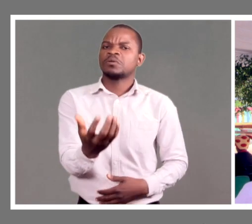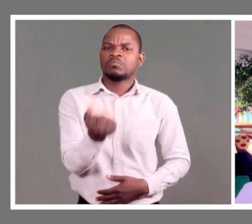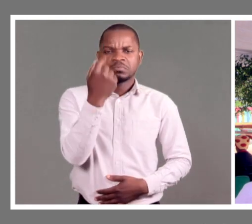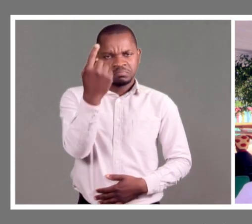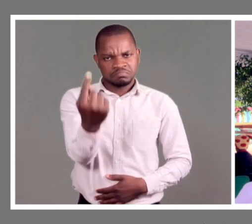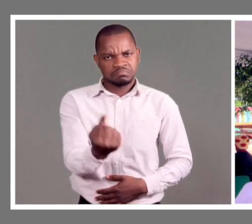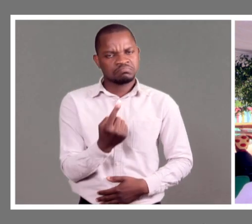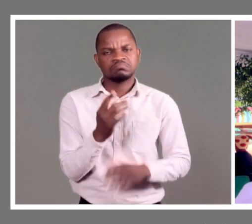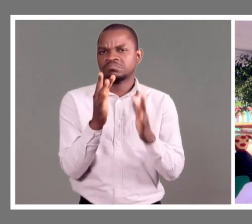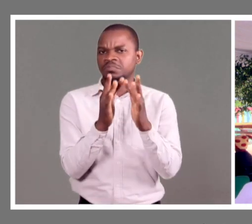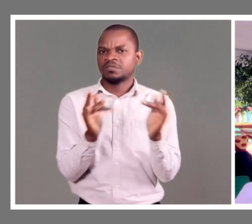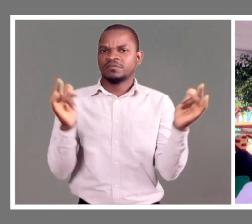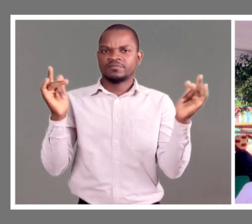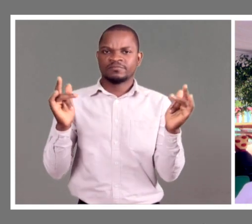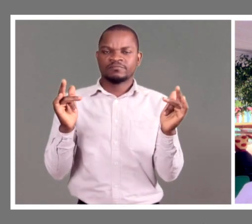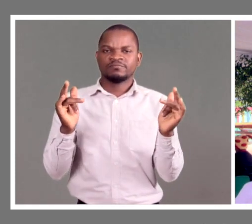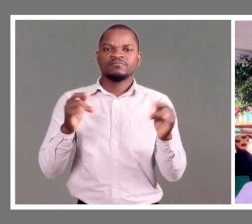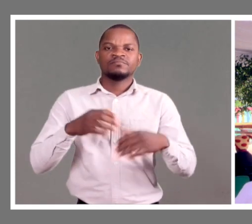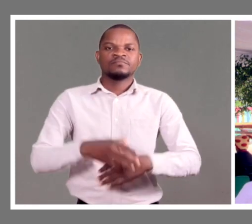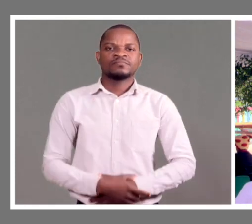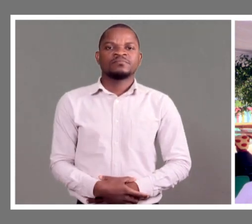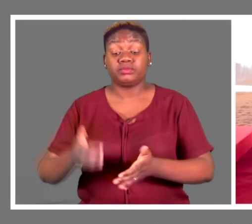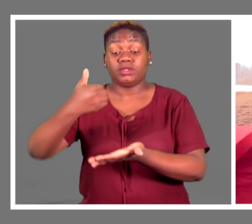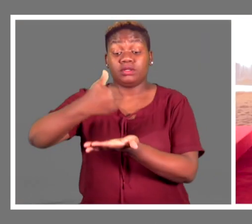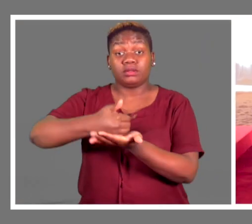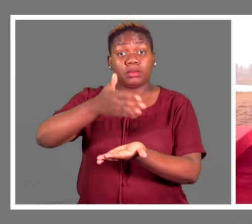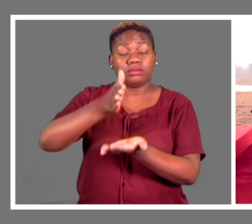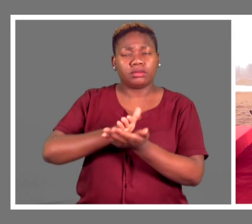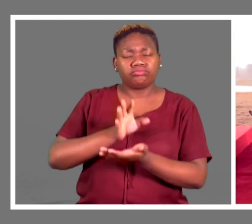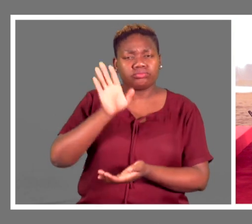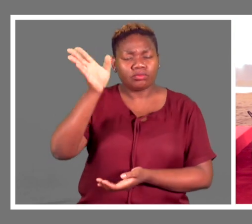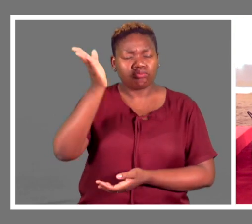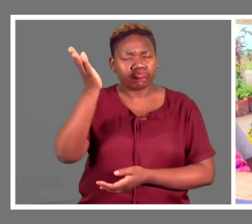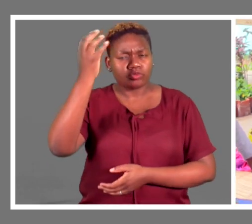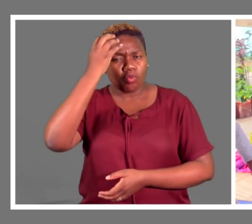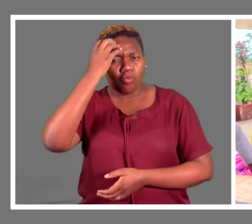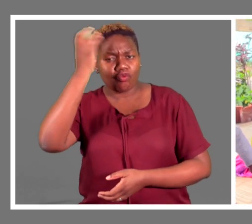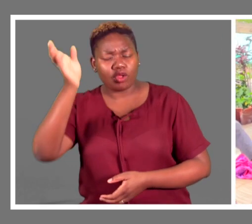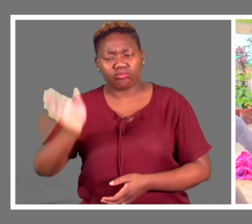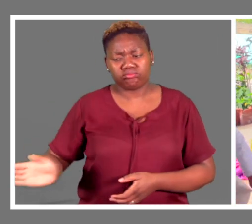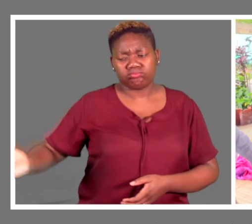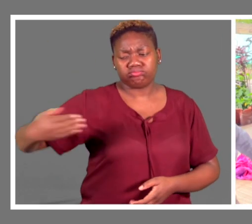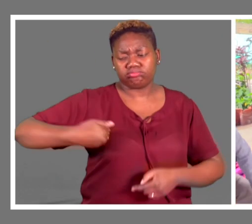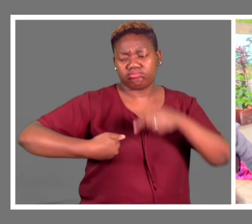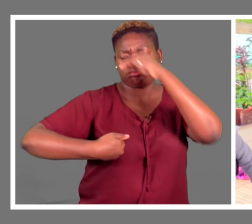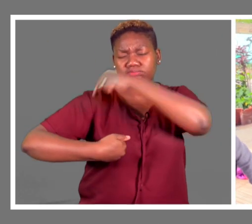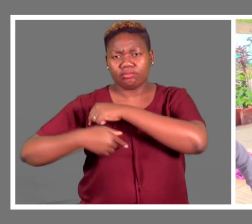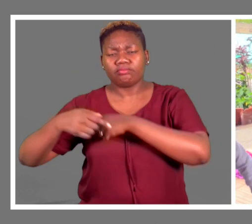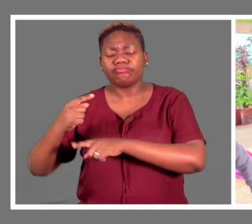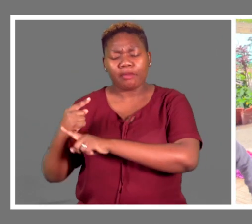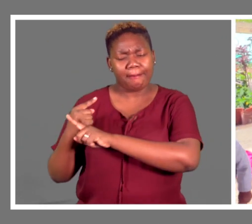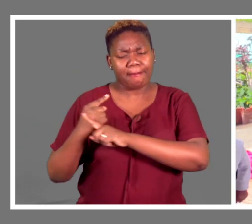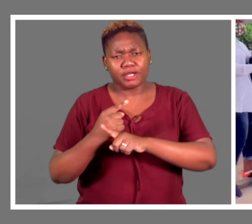estamos abertos para qualquer tipo de necessidade educativa especiais. A esposa do governador da província de Maputo, Neide